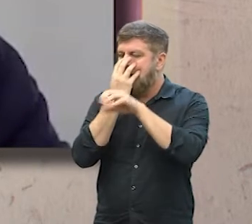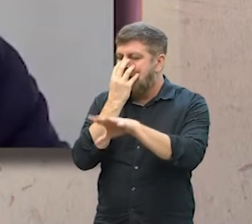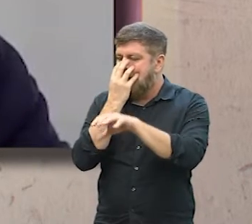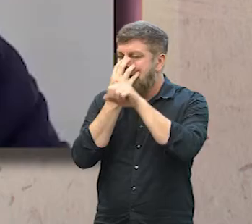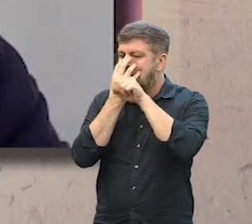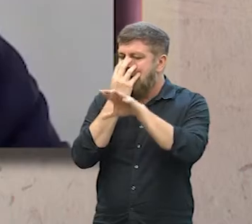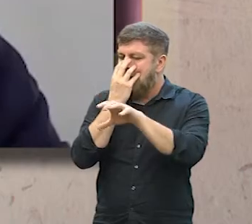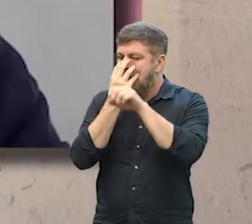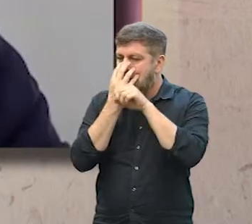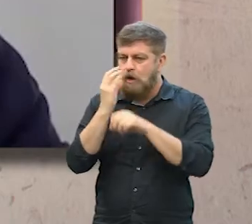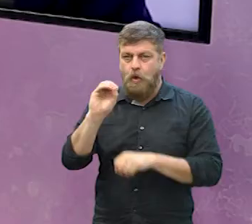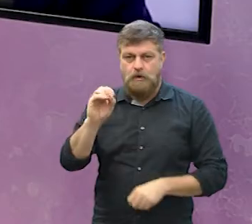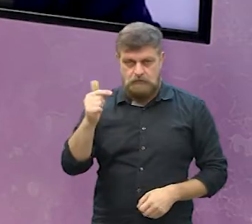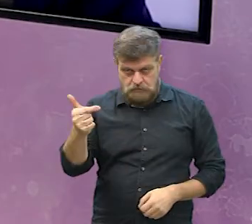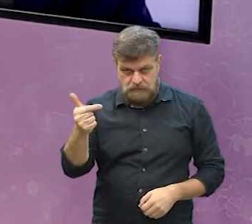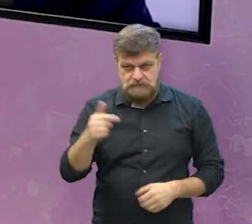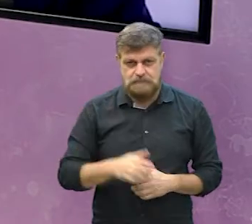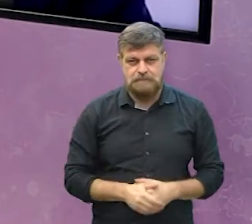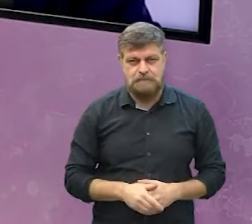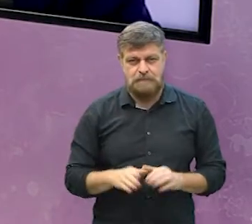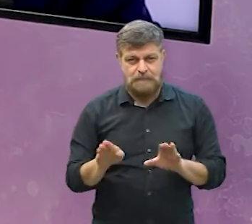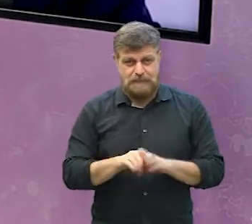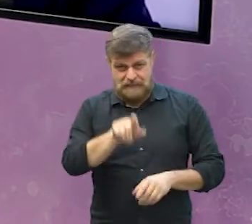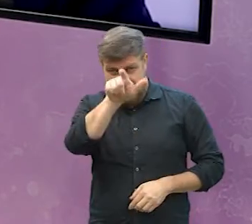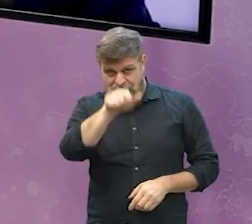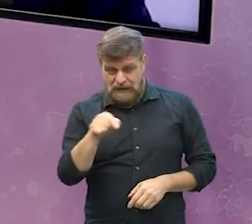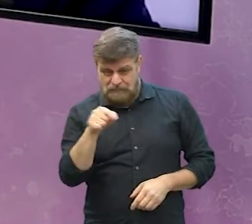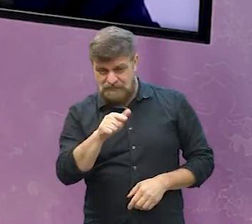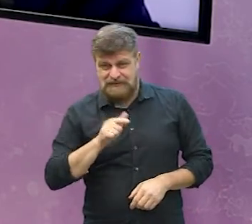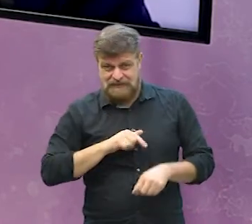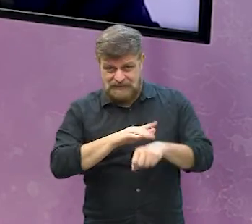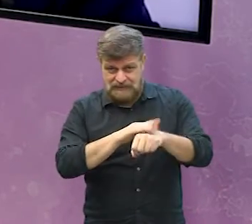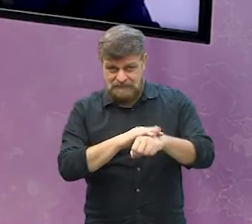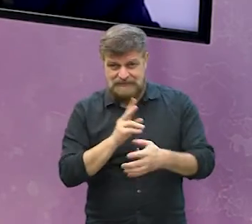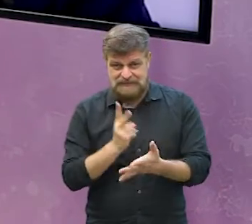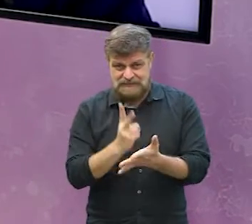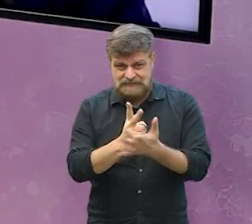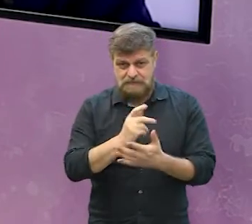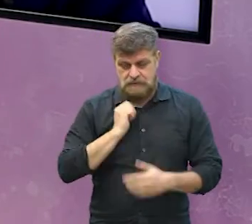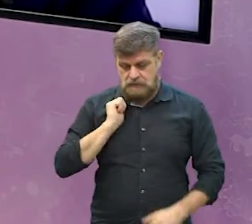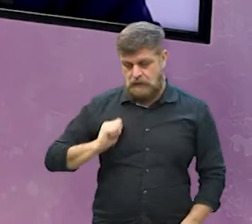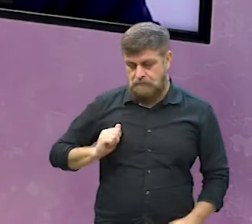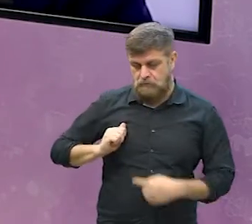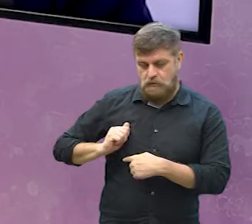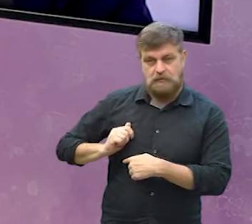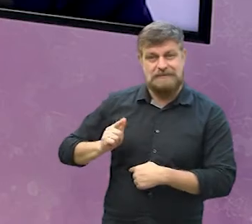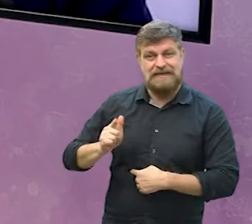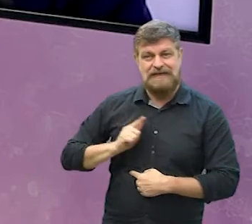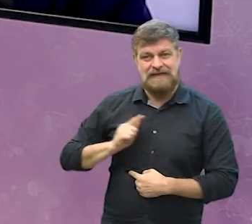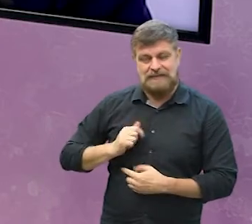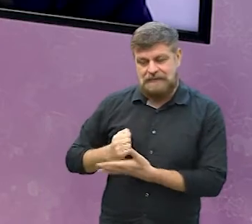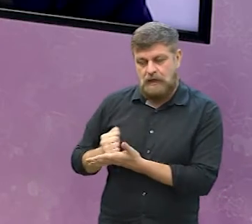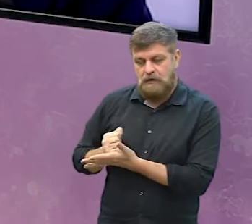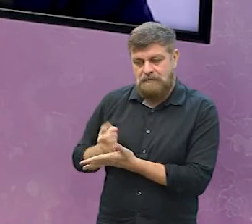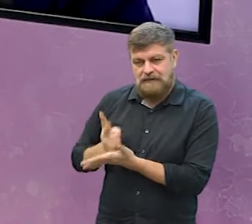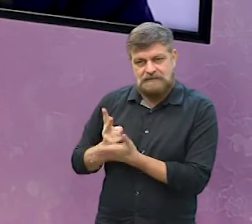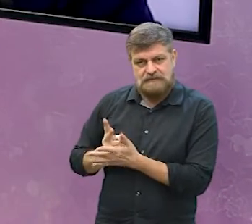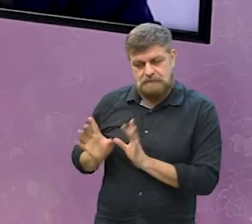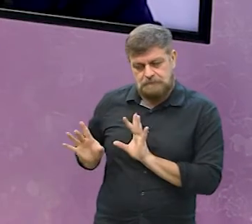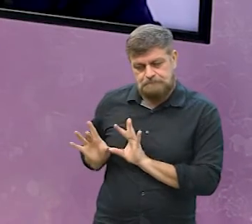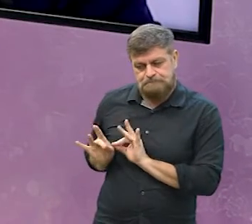ser fundamental para esse paciente também. E, doutor, então, para quem tem asma, é fundamental sempre andar com um medicamento? É um item